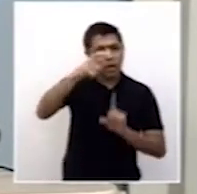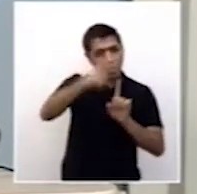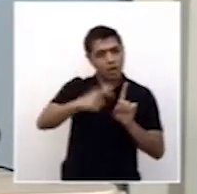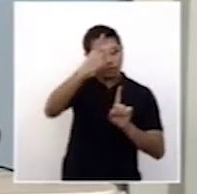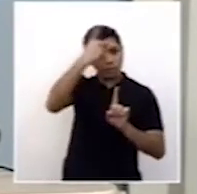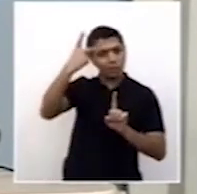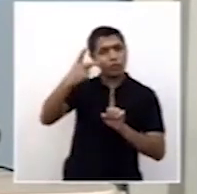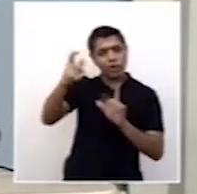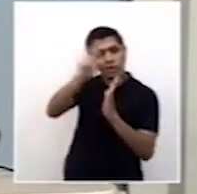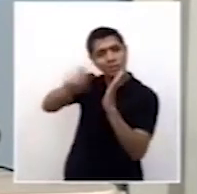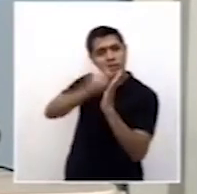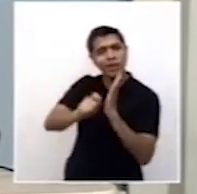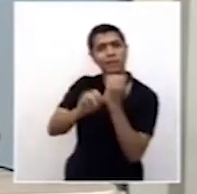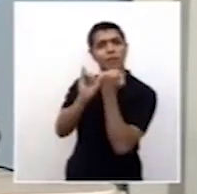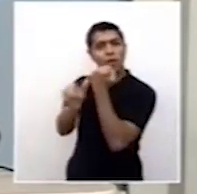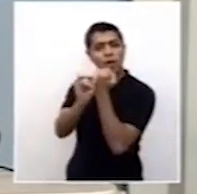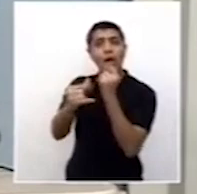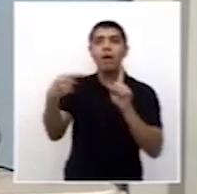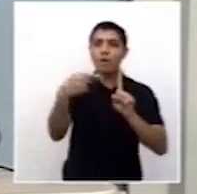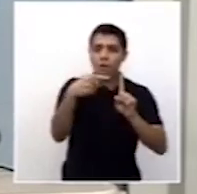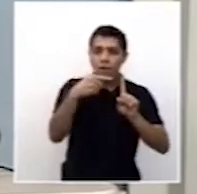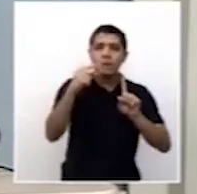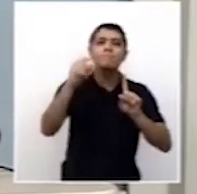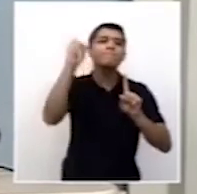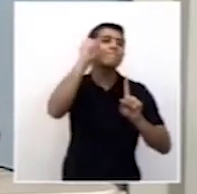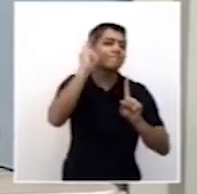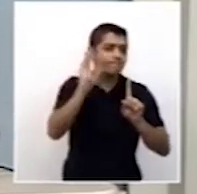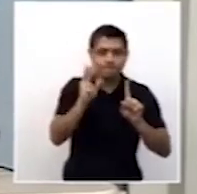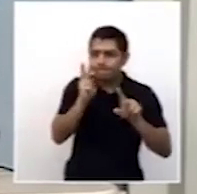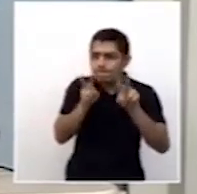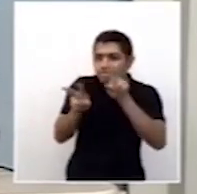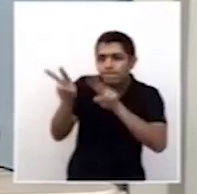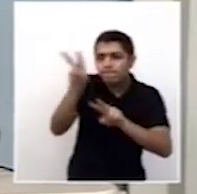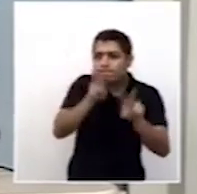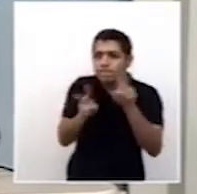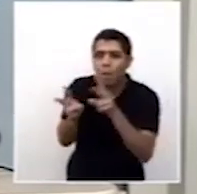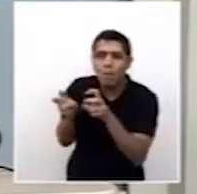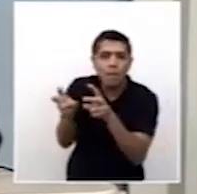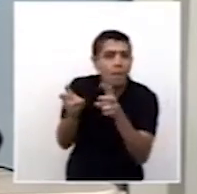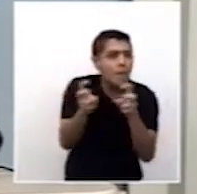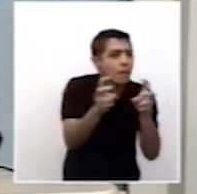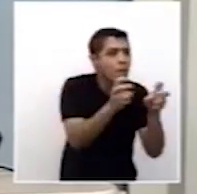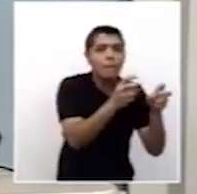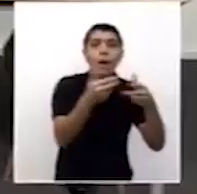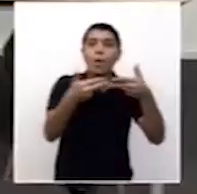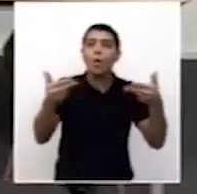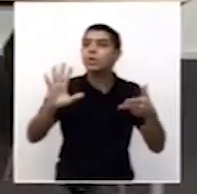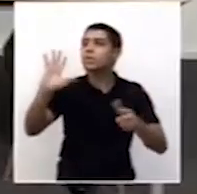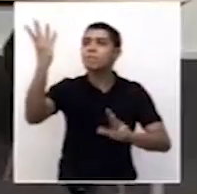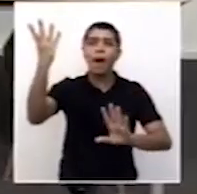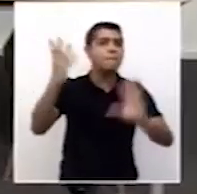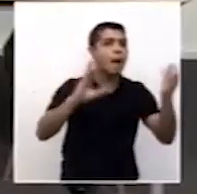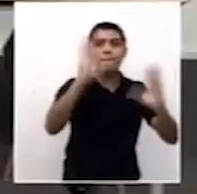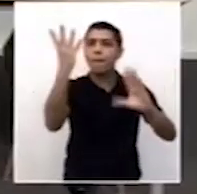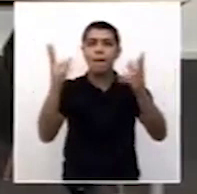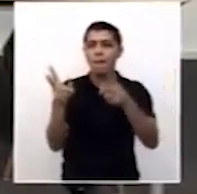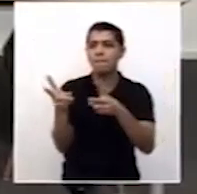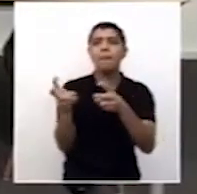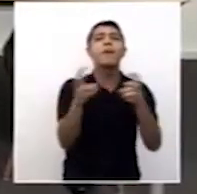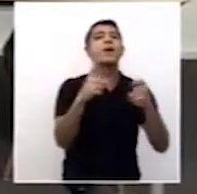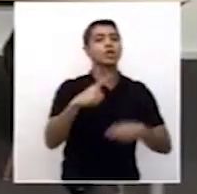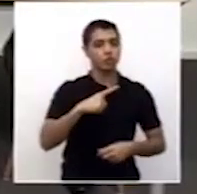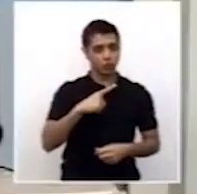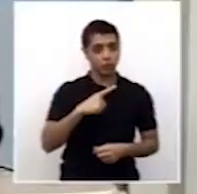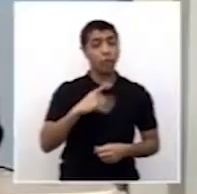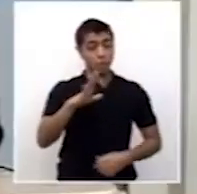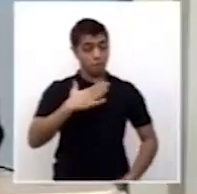tudo à nossa volta, todos os acontecimentos. Um fato que, para mim, para Juliana, passa a ser irrelevante,